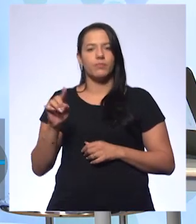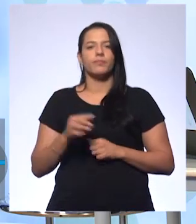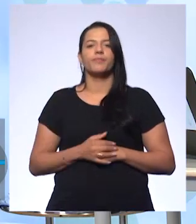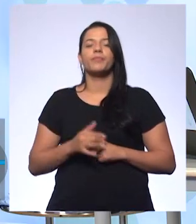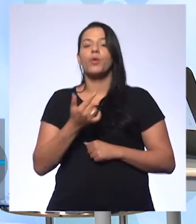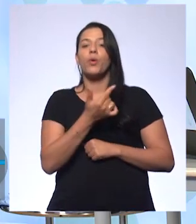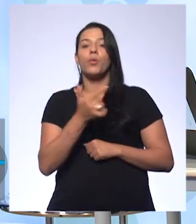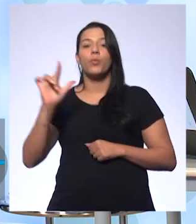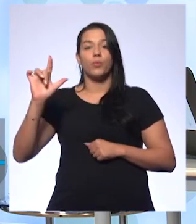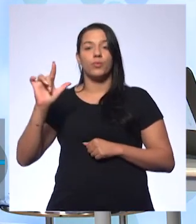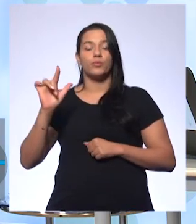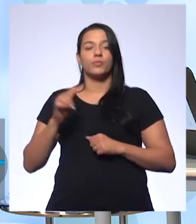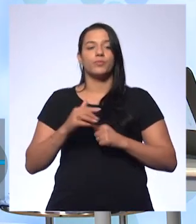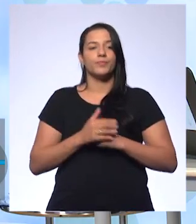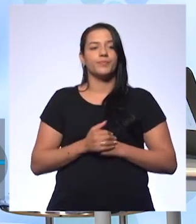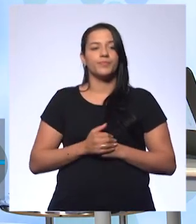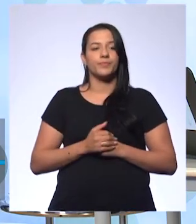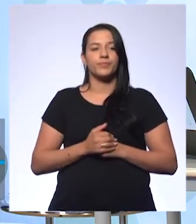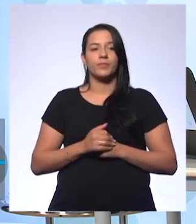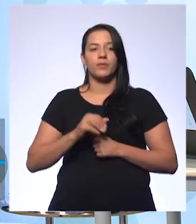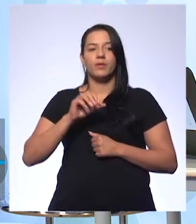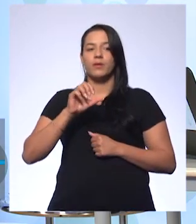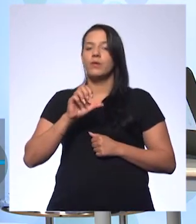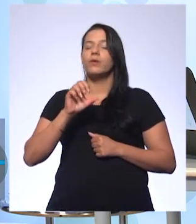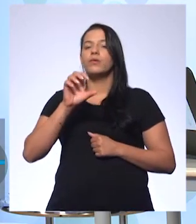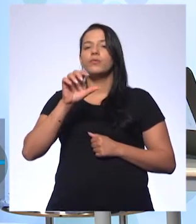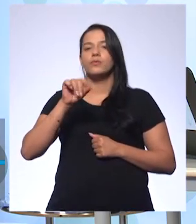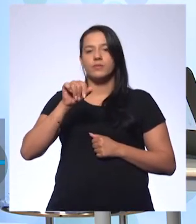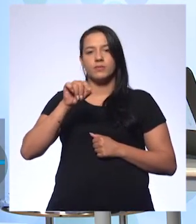Solubilidade. O sal, ele é solúvel em água. Também